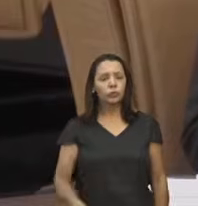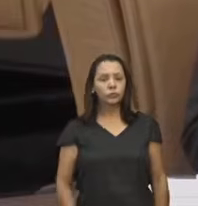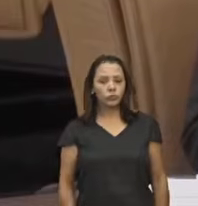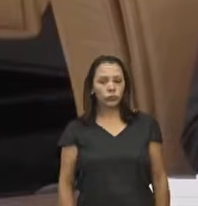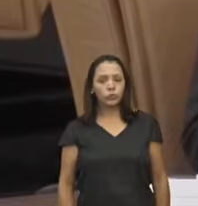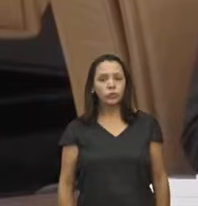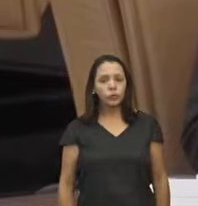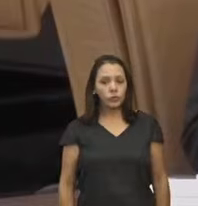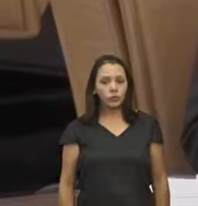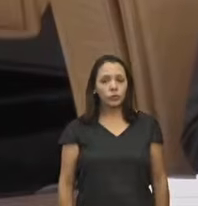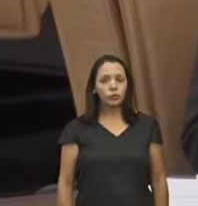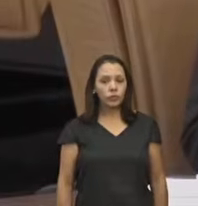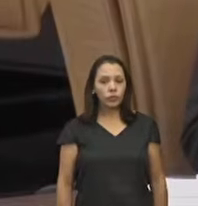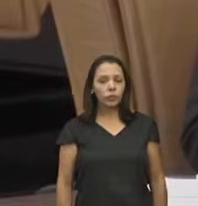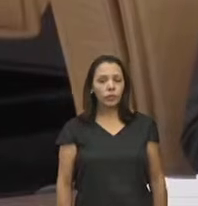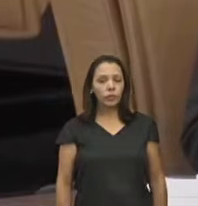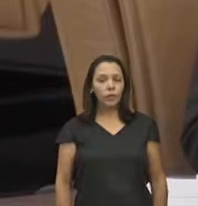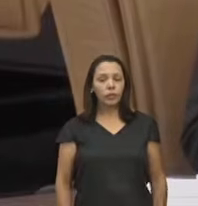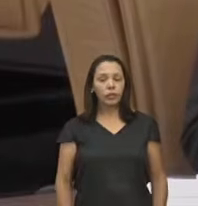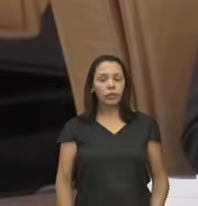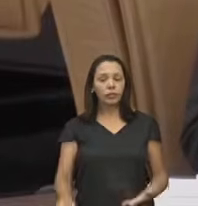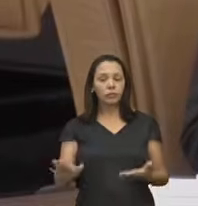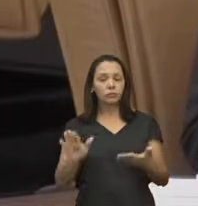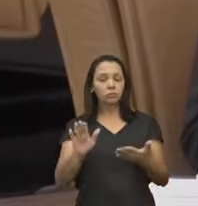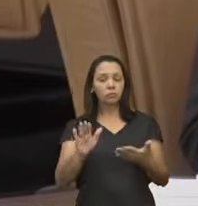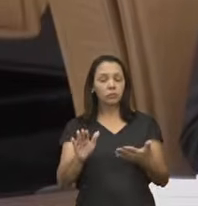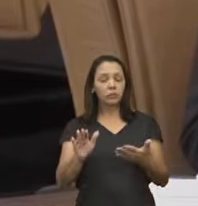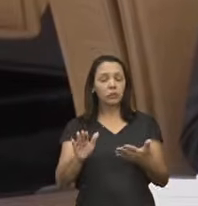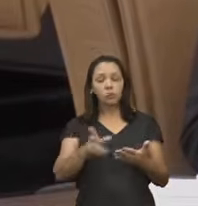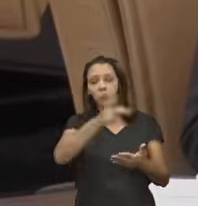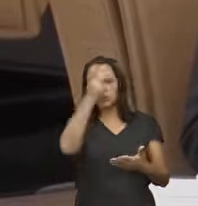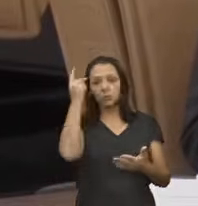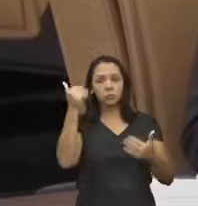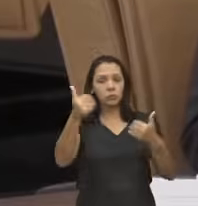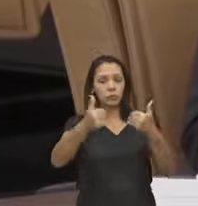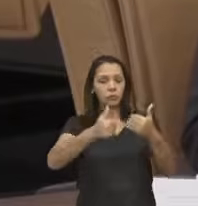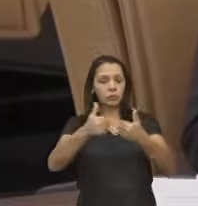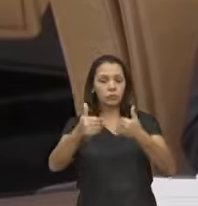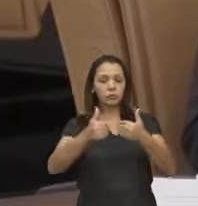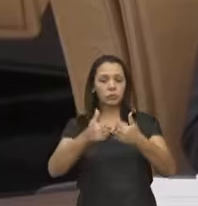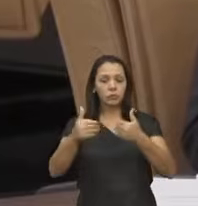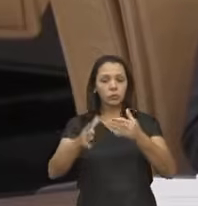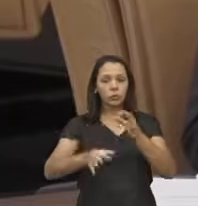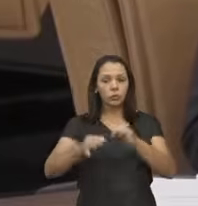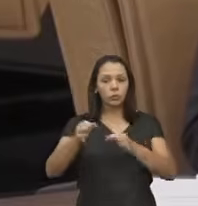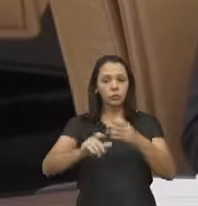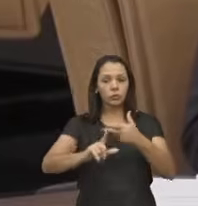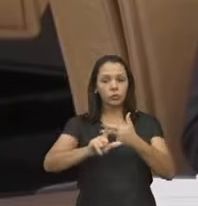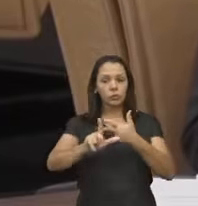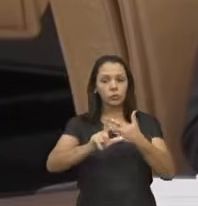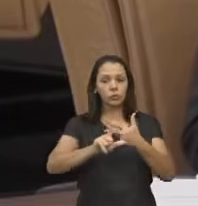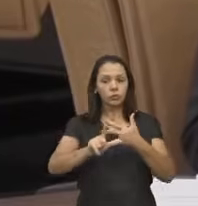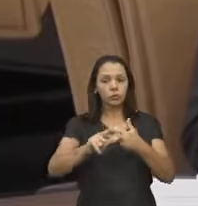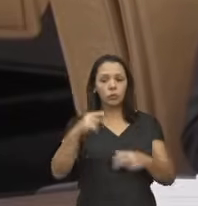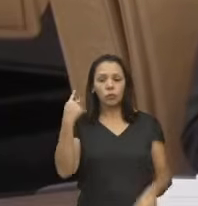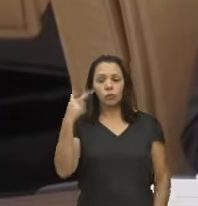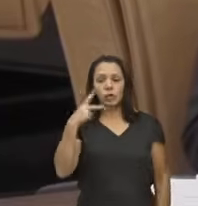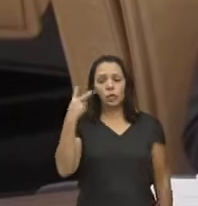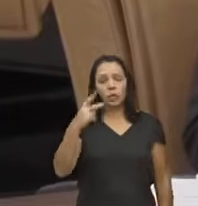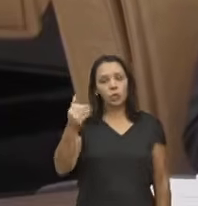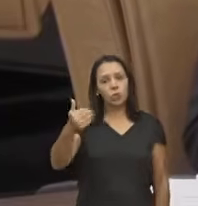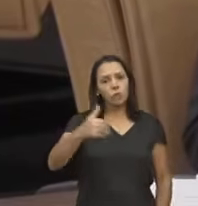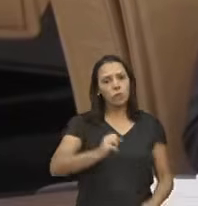secretário-diretor legislativo, que tem que estar presentes aqui na sessão por disposição regimental. Tornaria dispensável também a presença de todos os vereadores. O vereador